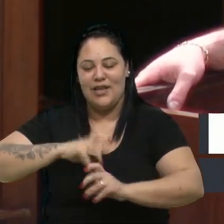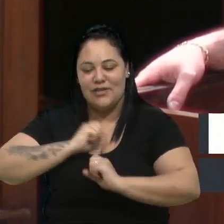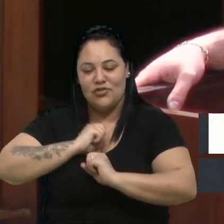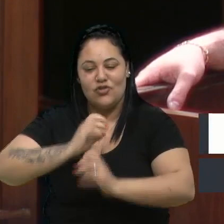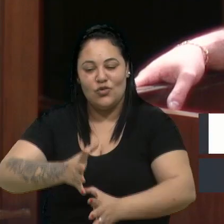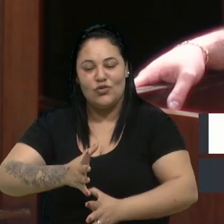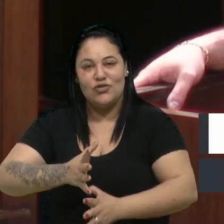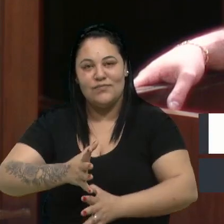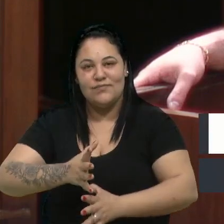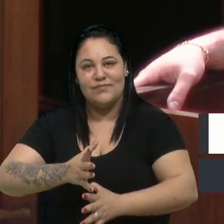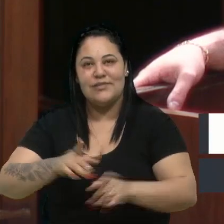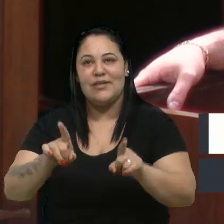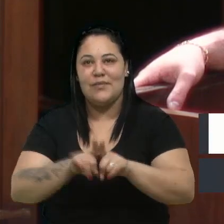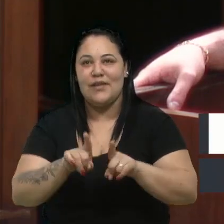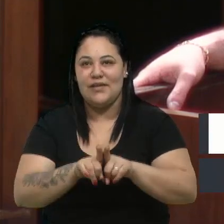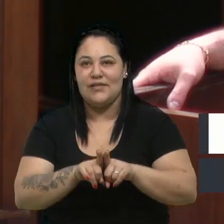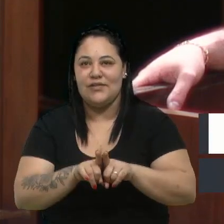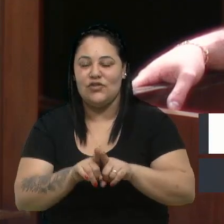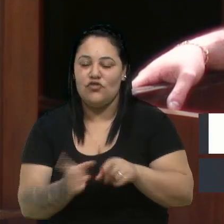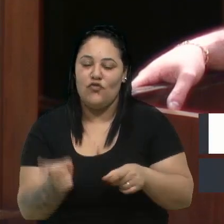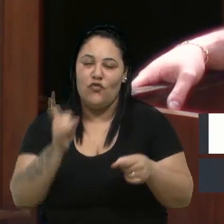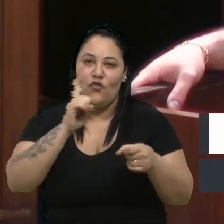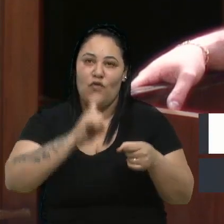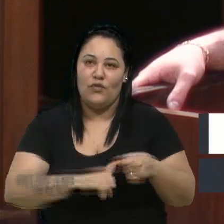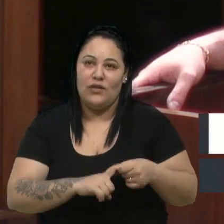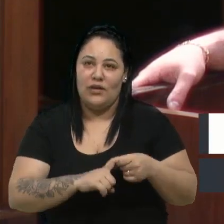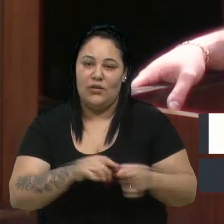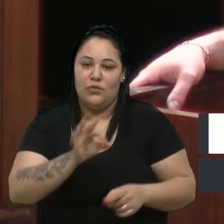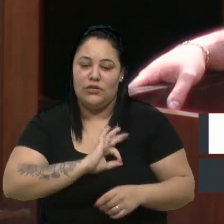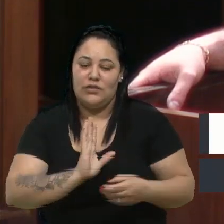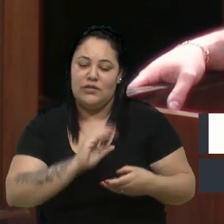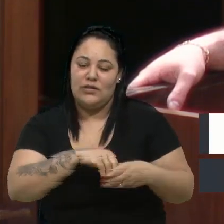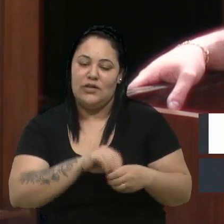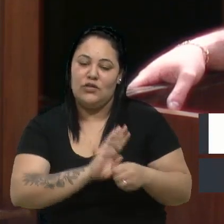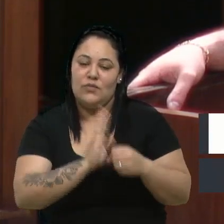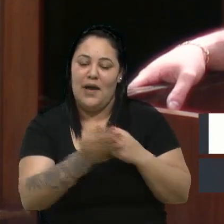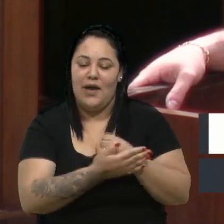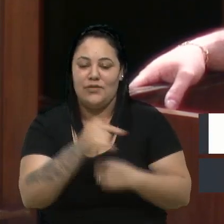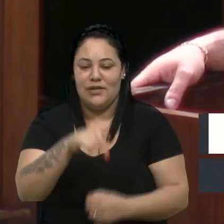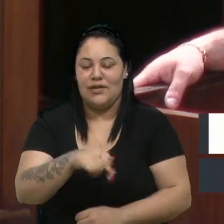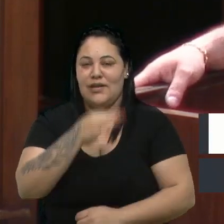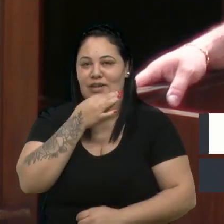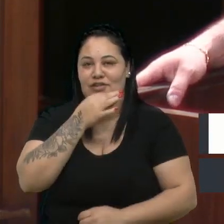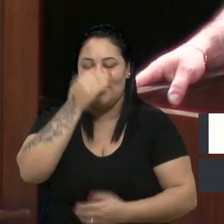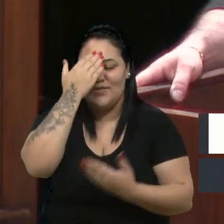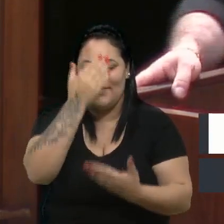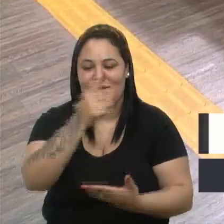posicionamento da implementação da retomada do policiamento comunitário em nossa cidade. Obrigado, presidente.